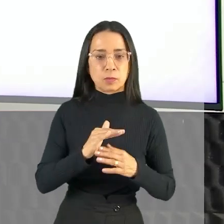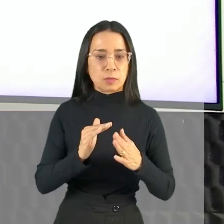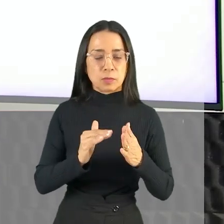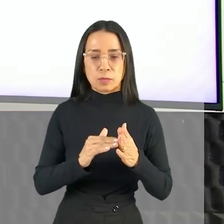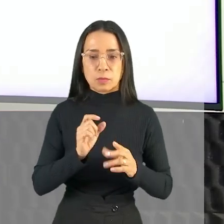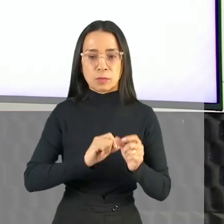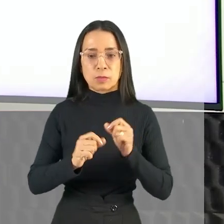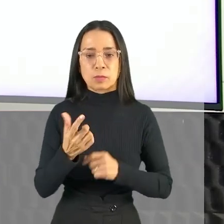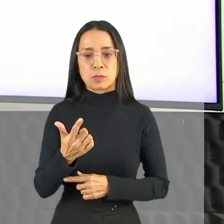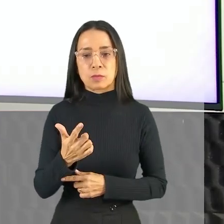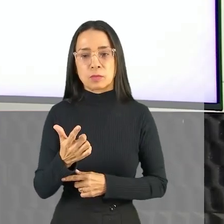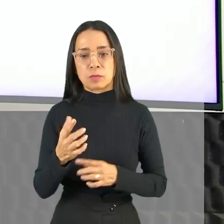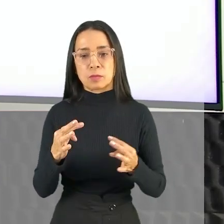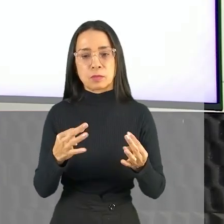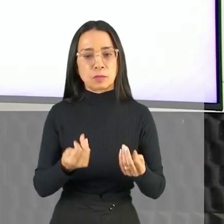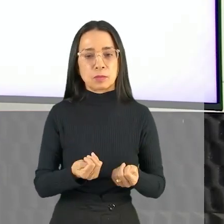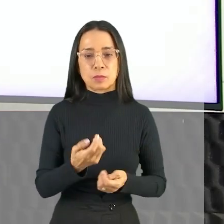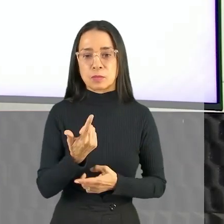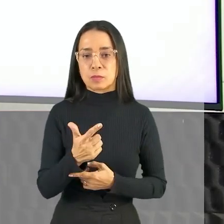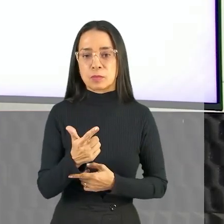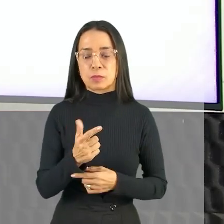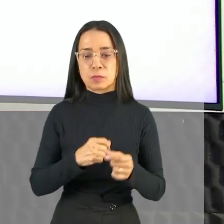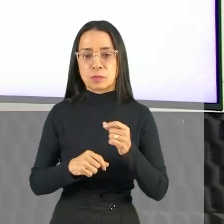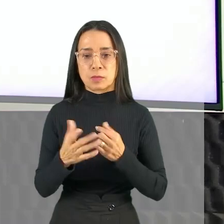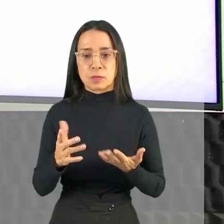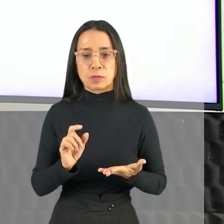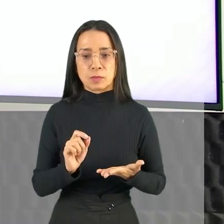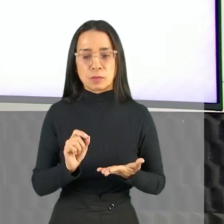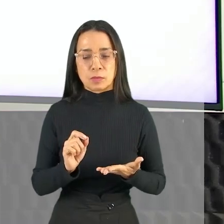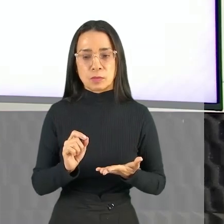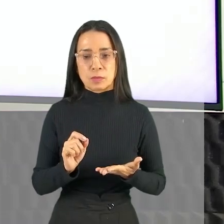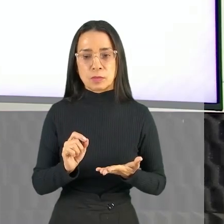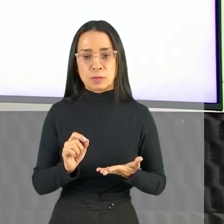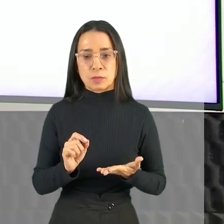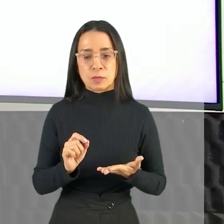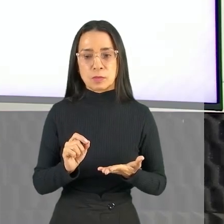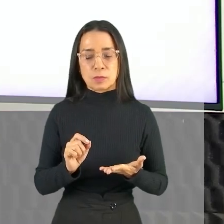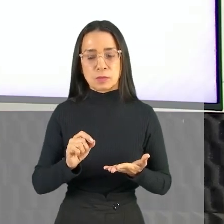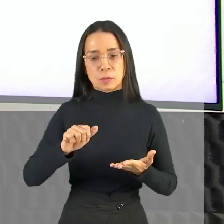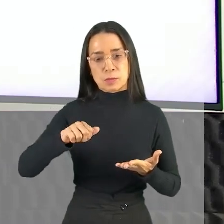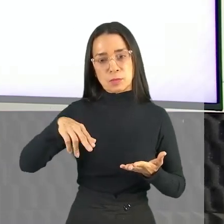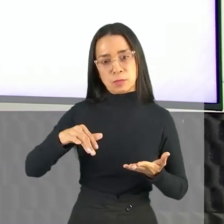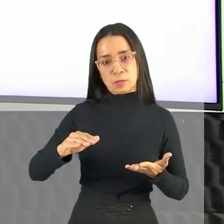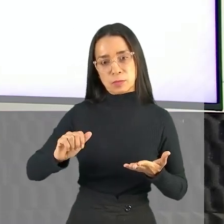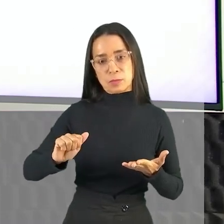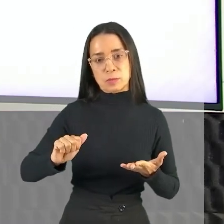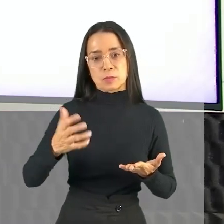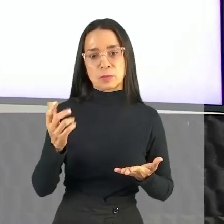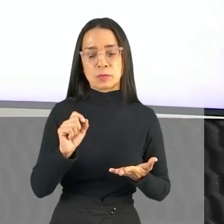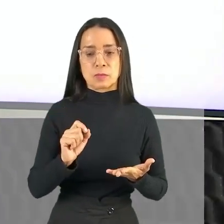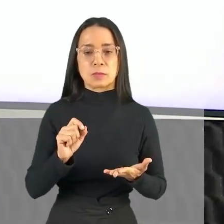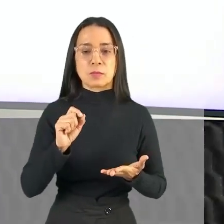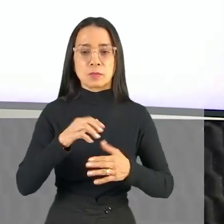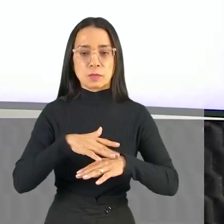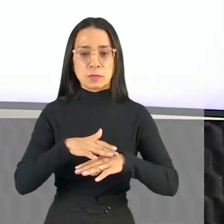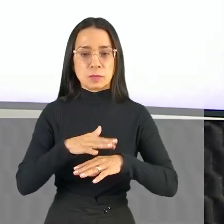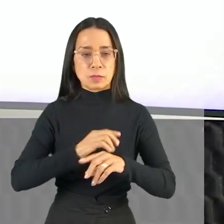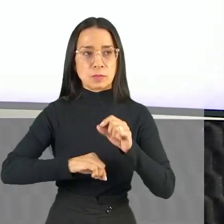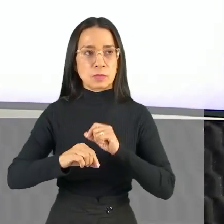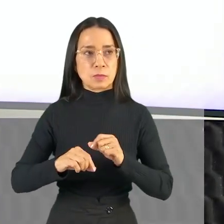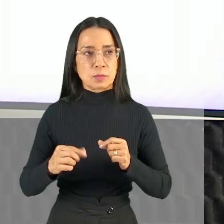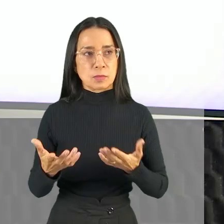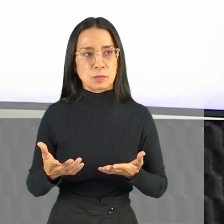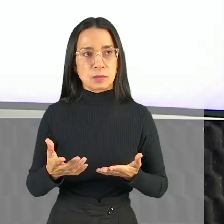que não tinha a doença, que não era portador da anemia falciforme. O que foi que essa doença fez? Ela